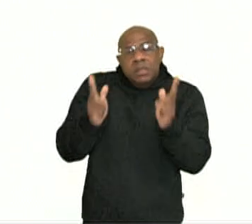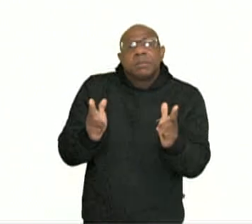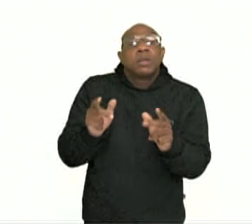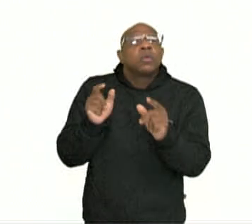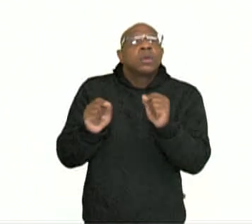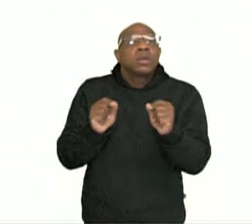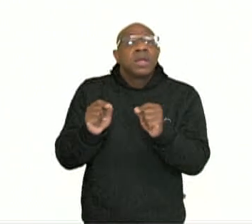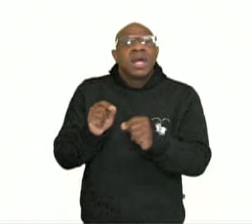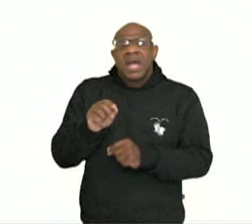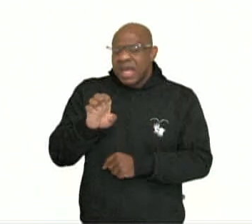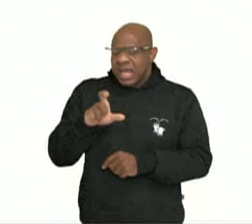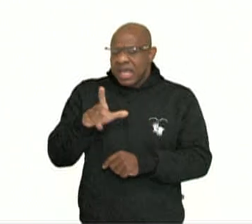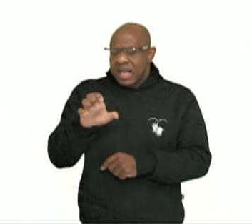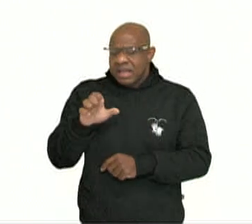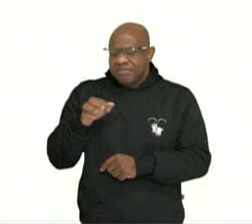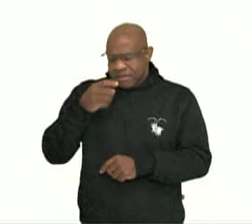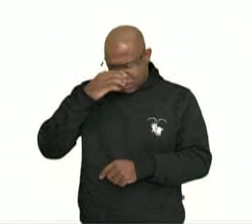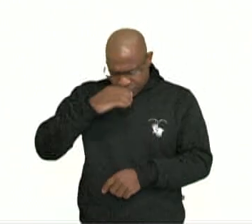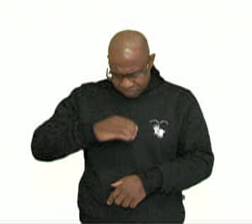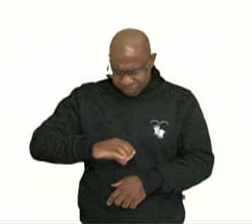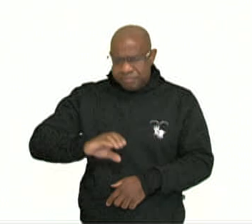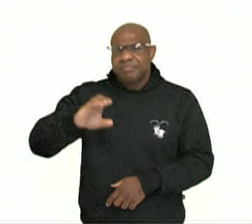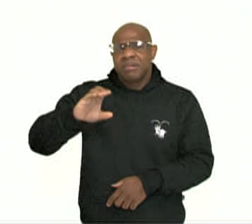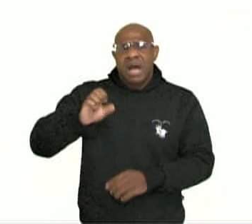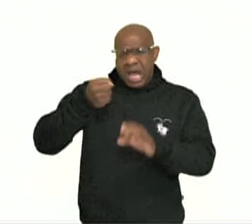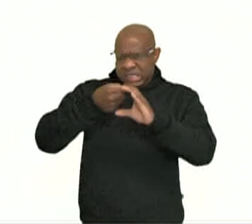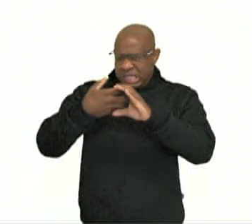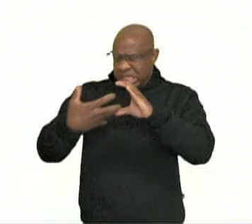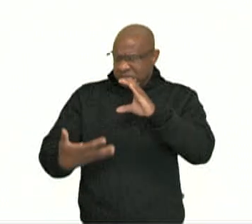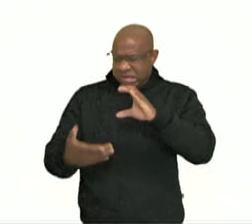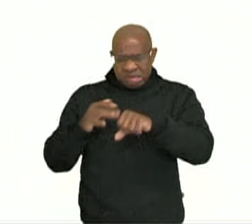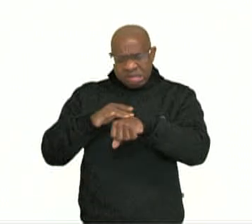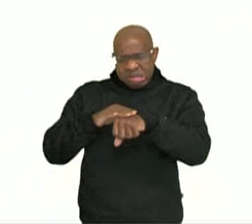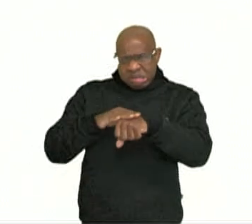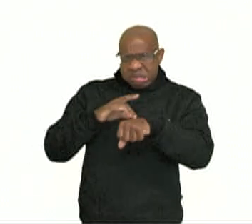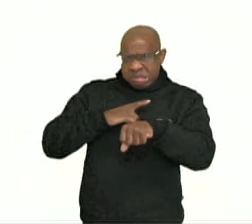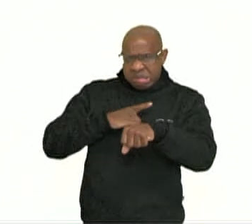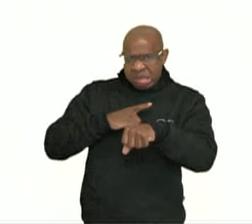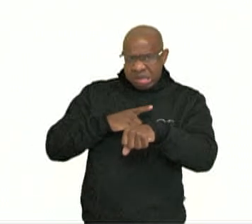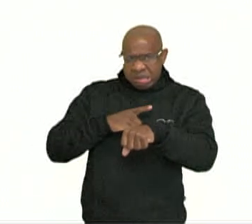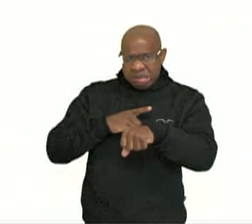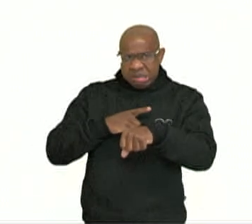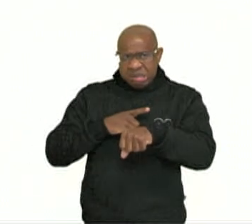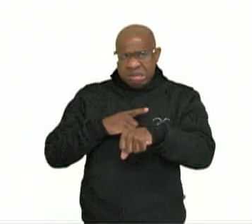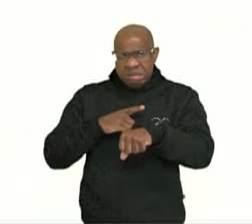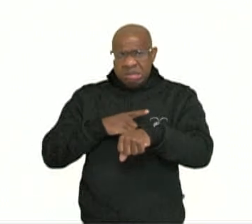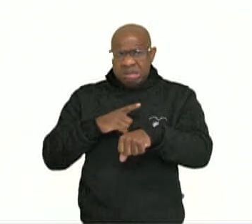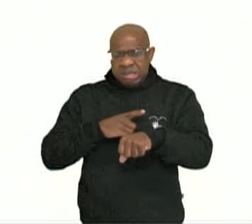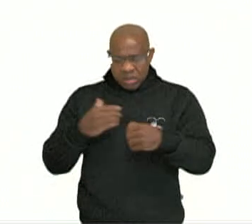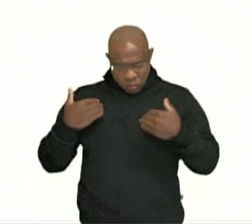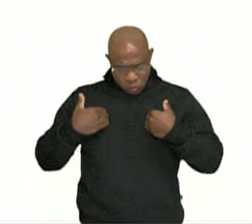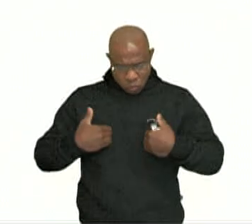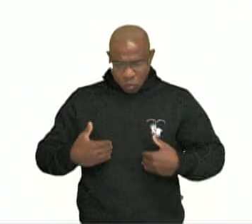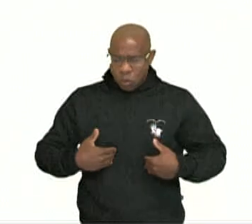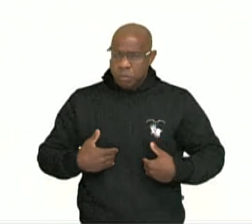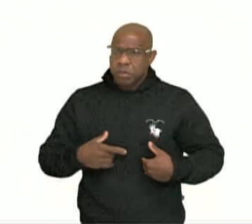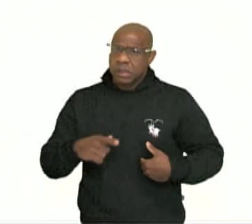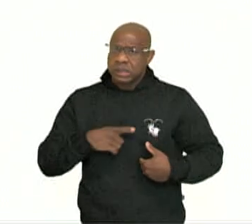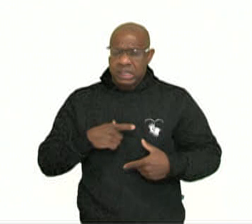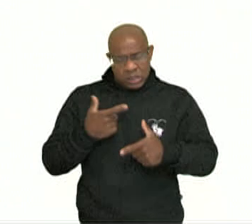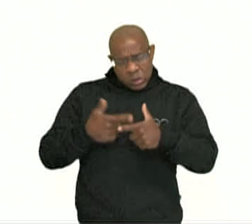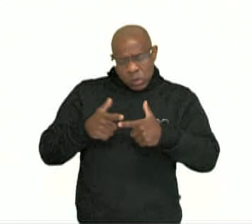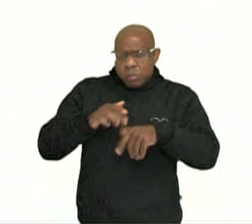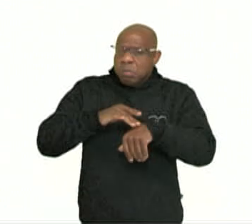ali de um elefante, porque ali as características que essa doença apresenta ali num corpo que foi acometido por